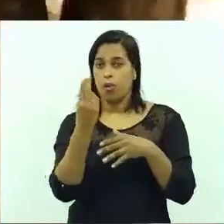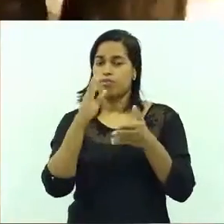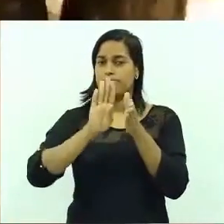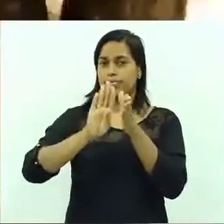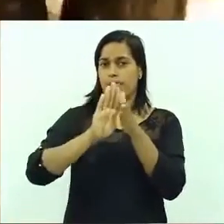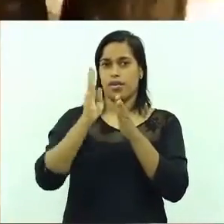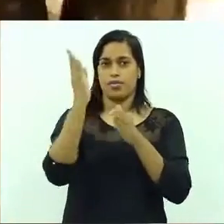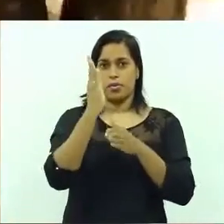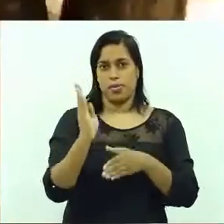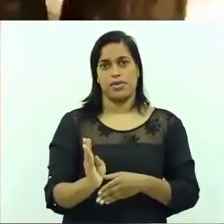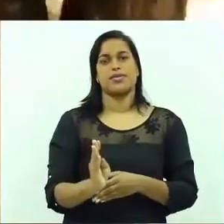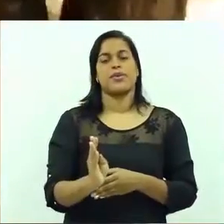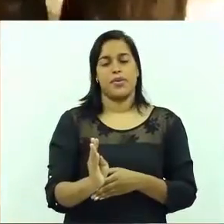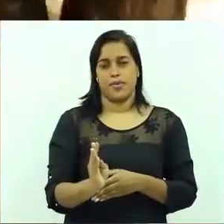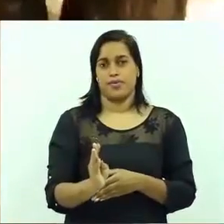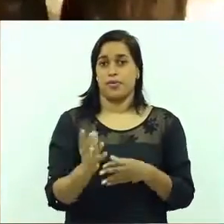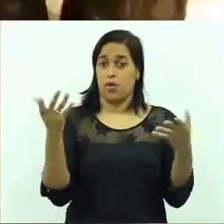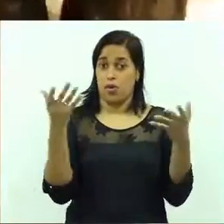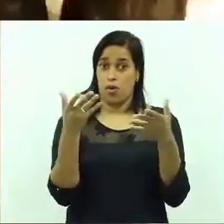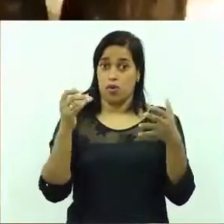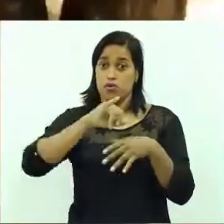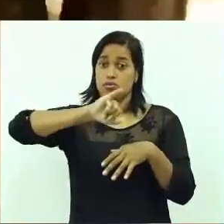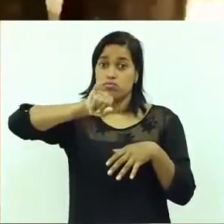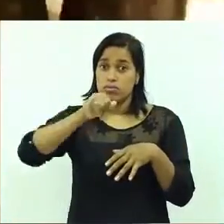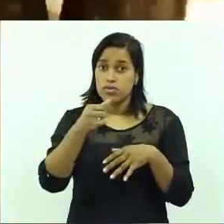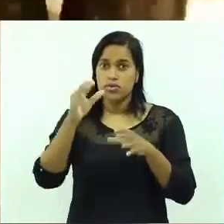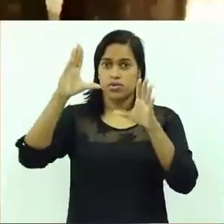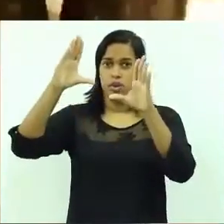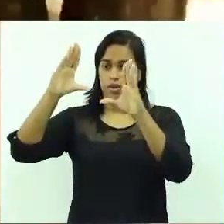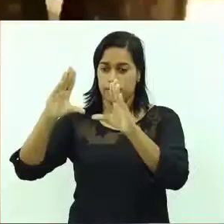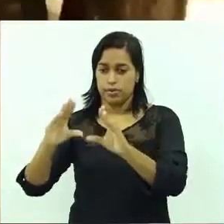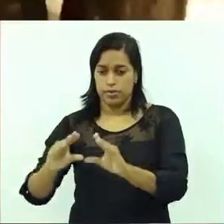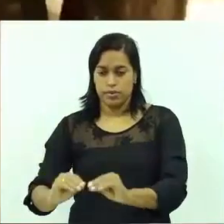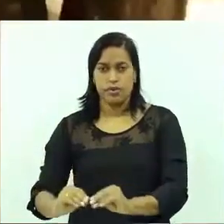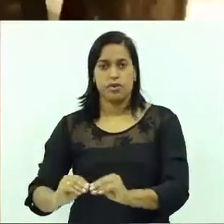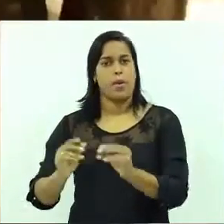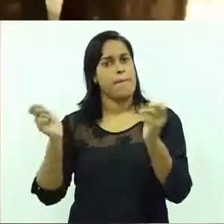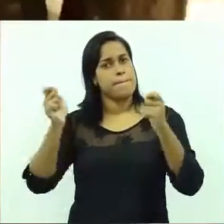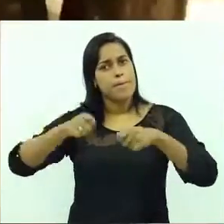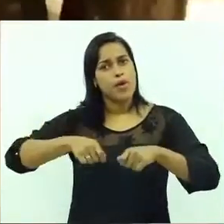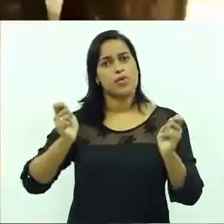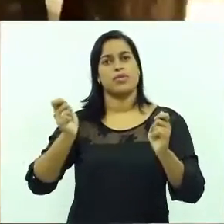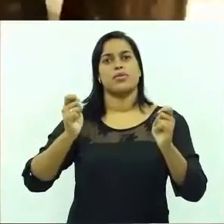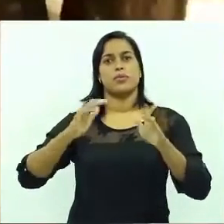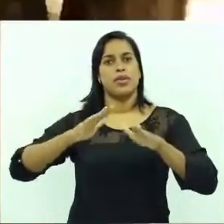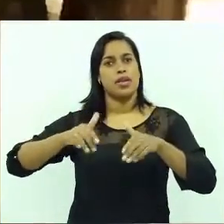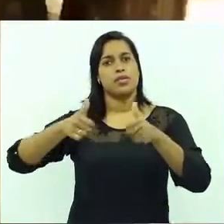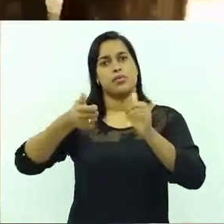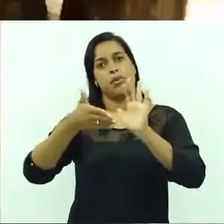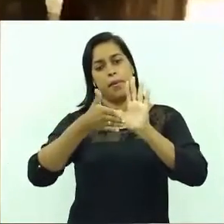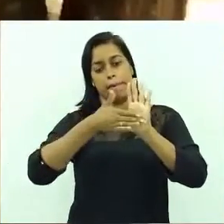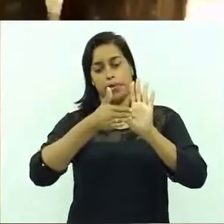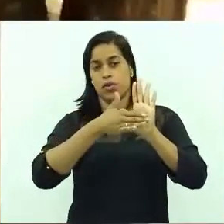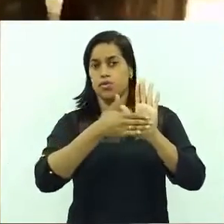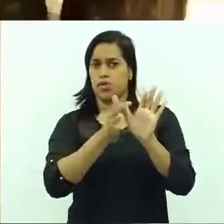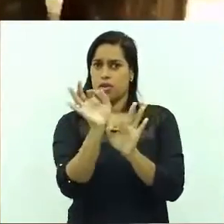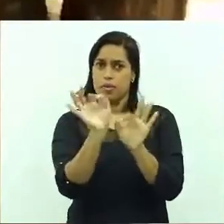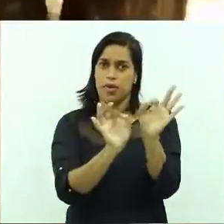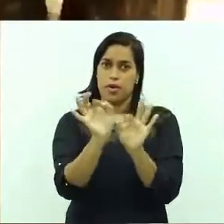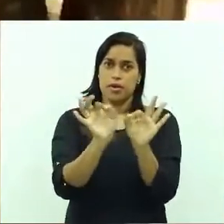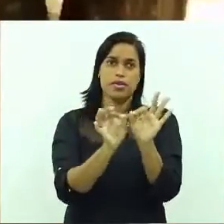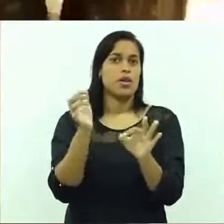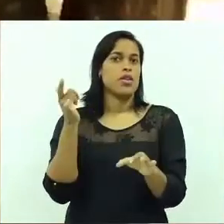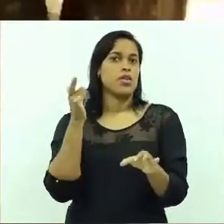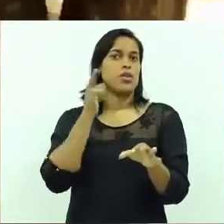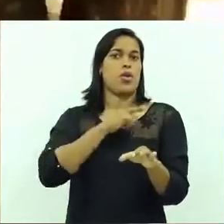caindo assustadoramente e vocês têm lá grandes possibilidades, com um projeto bem feito, de conseguir